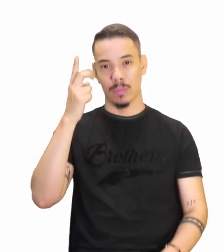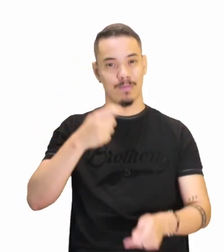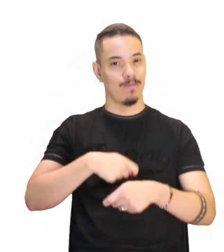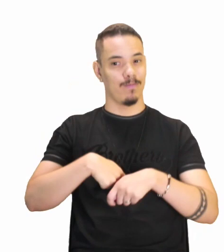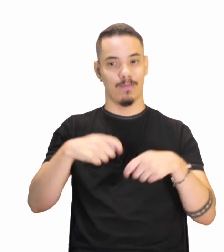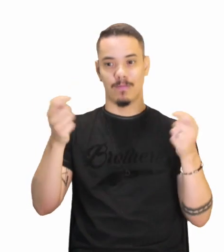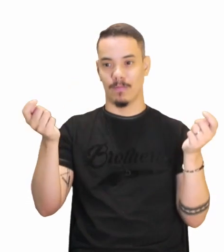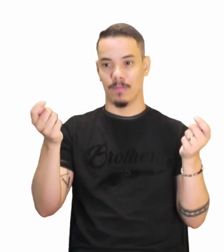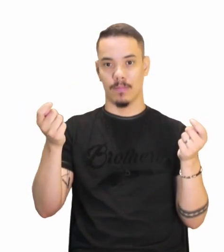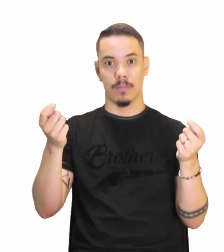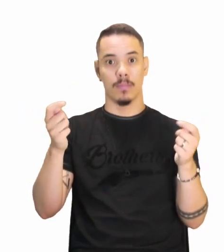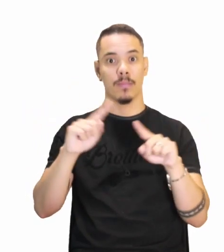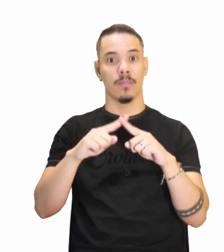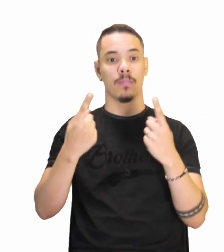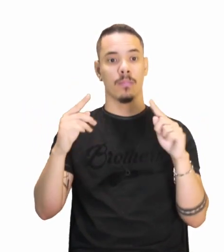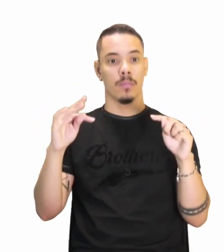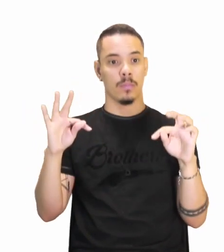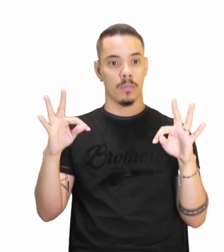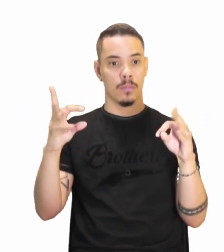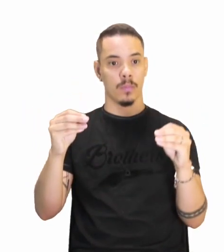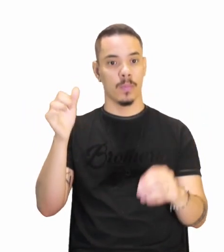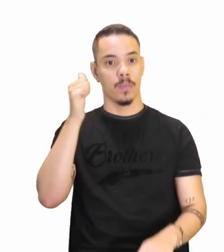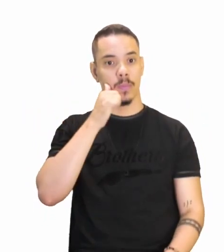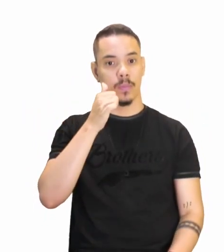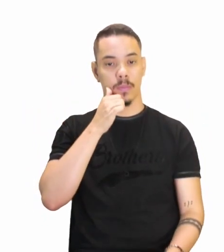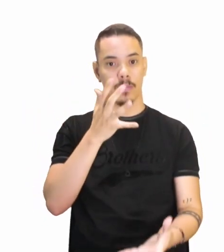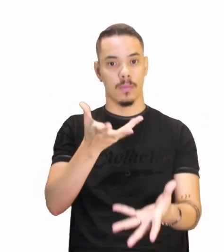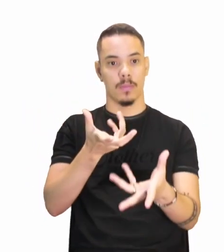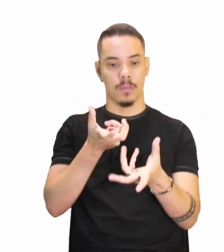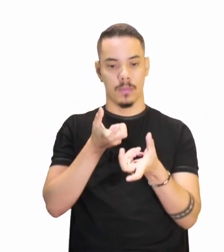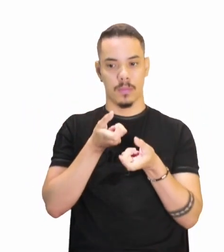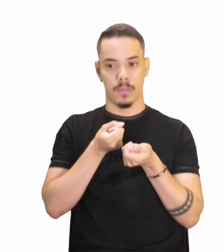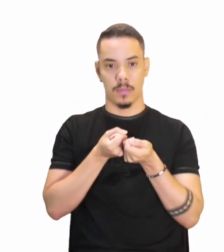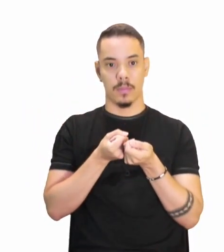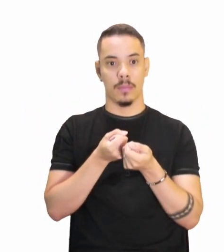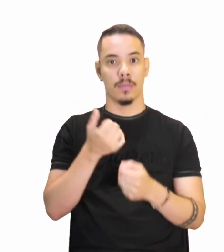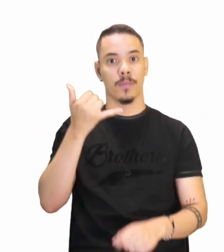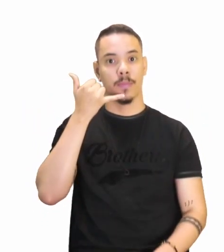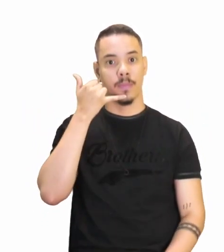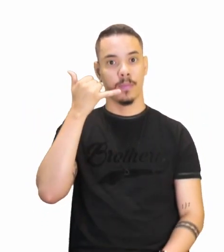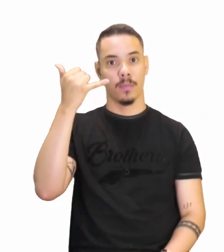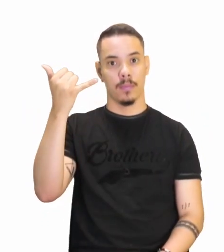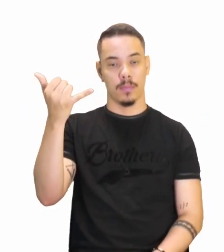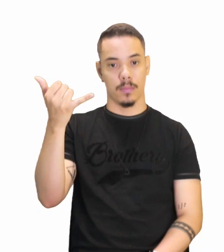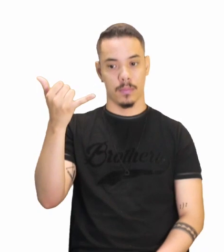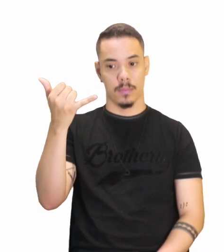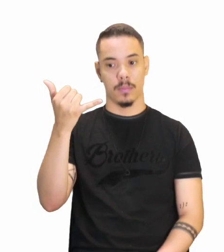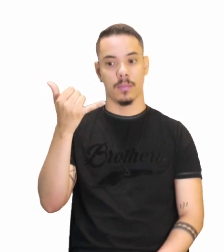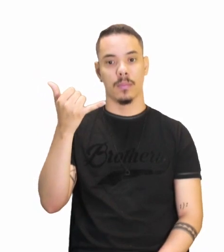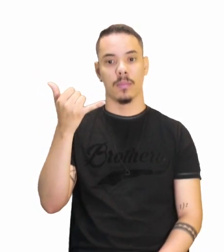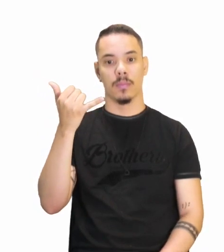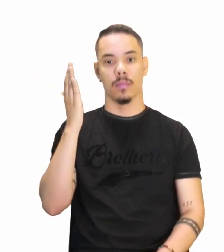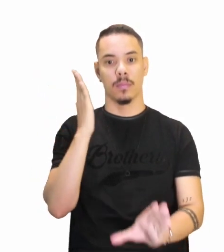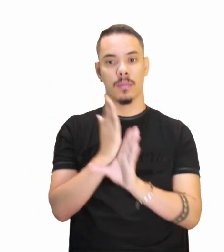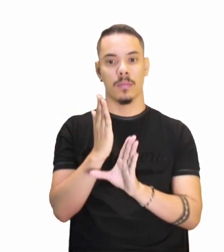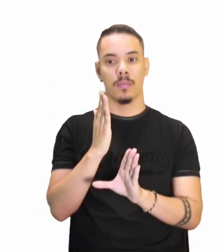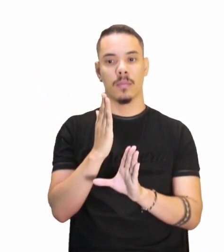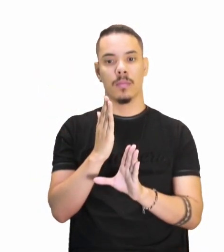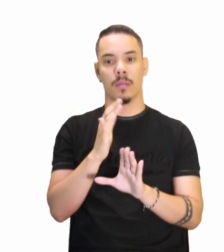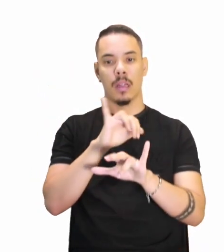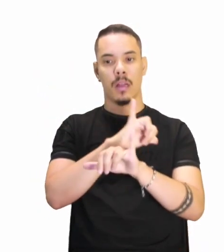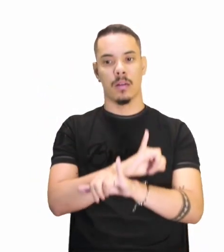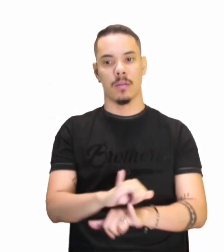é impossível contudo a menina recebeu um telefonema o qual